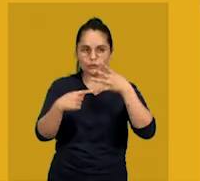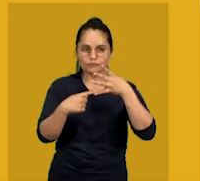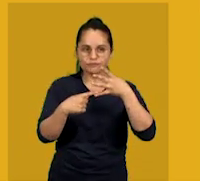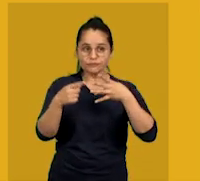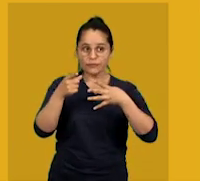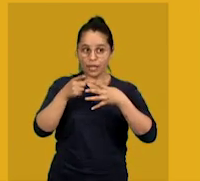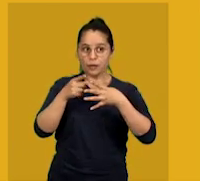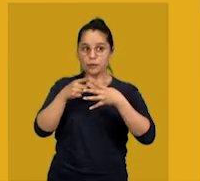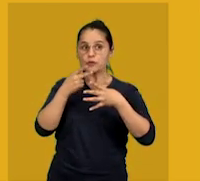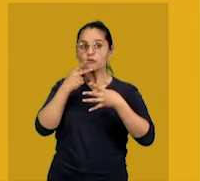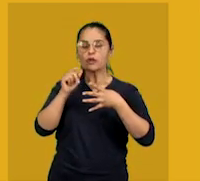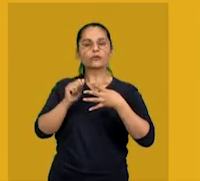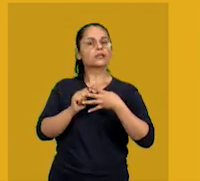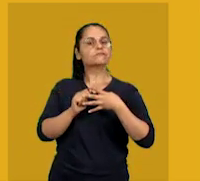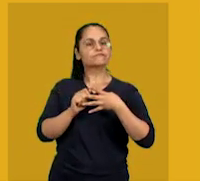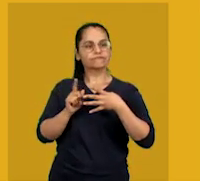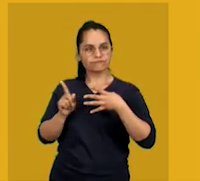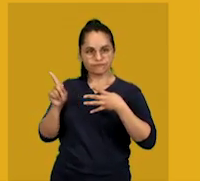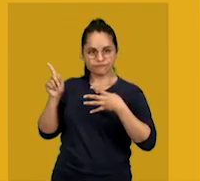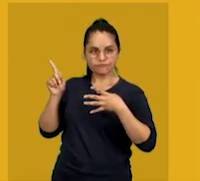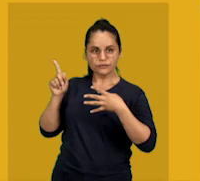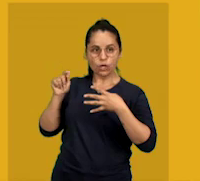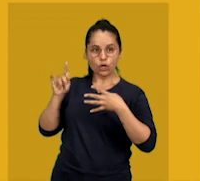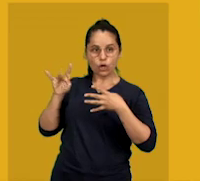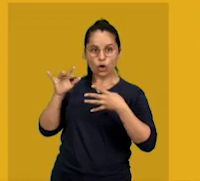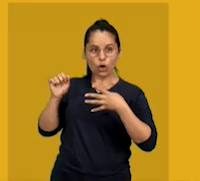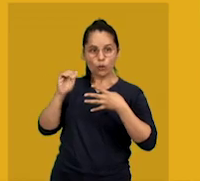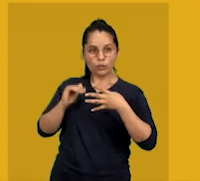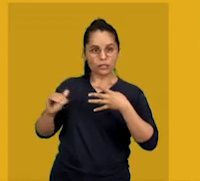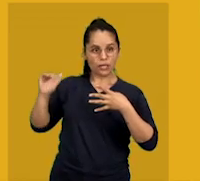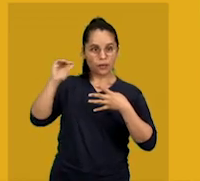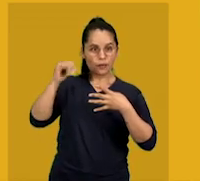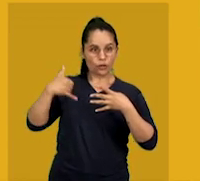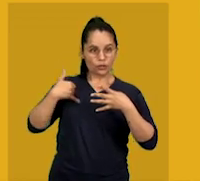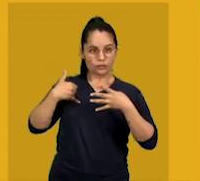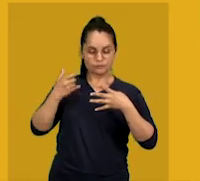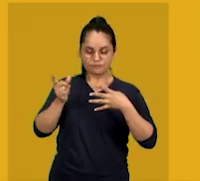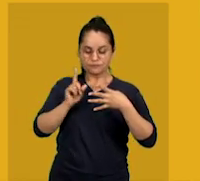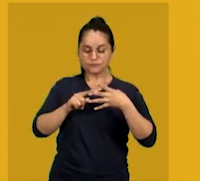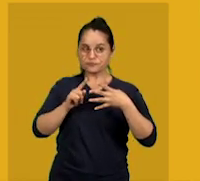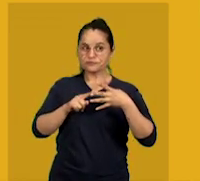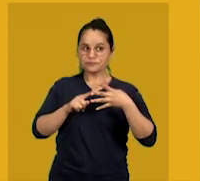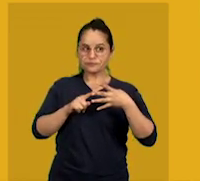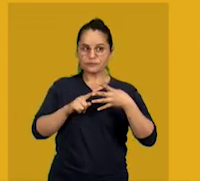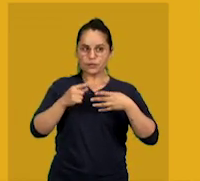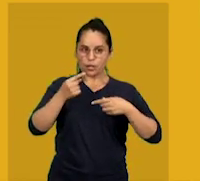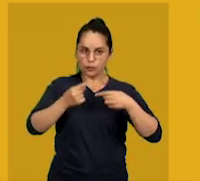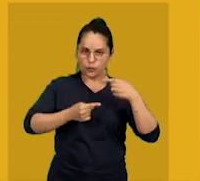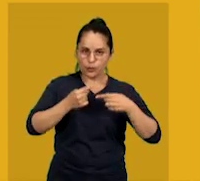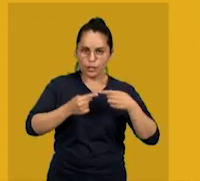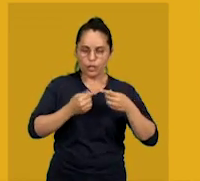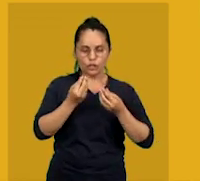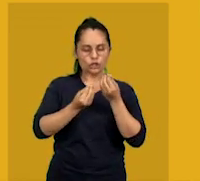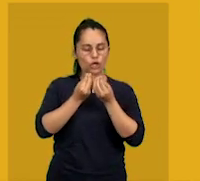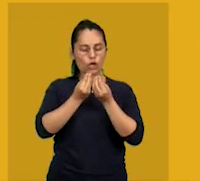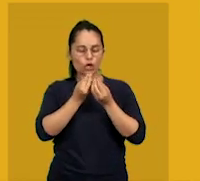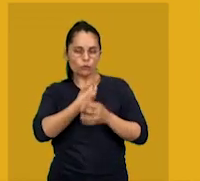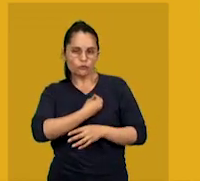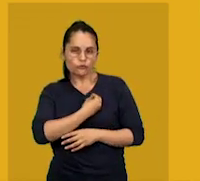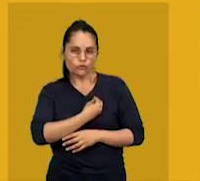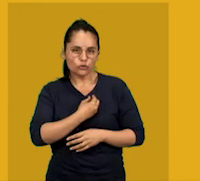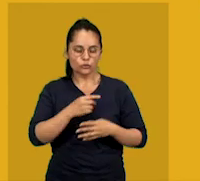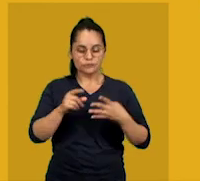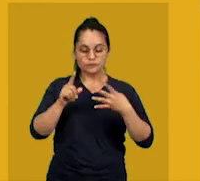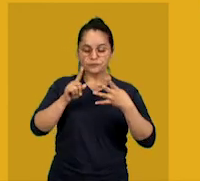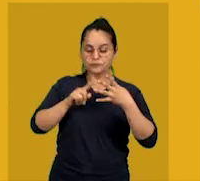A primeira parte, nós vamos falar do golpe da maioridade. Na segunda parte, nós vamos falar sobre a política, o sistema político, as